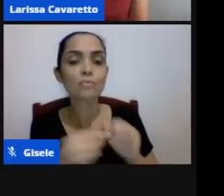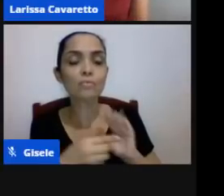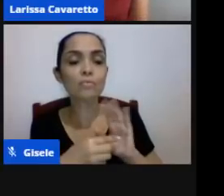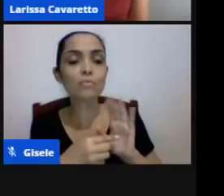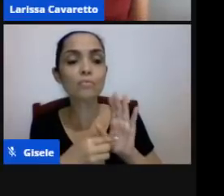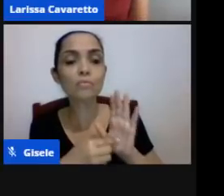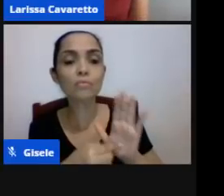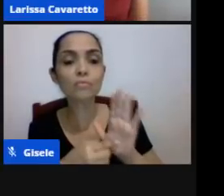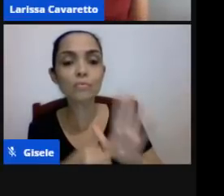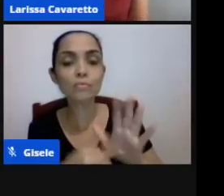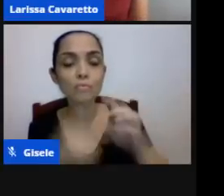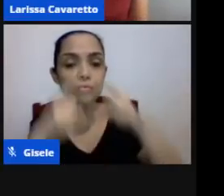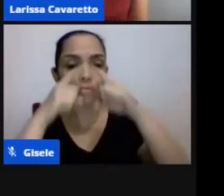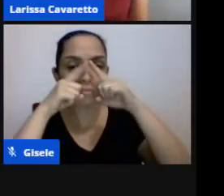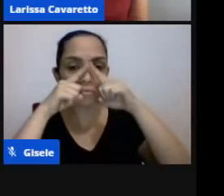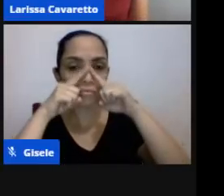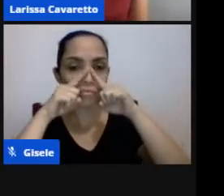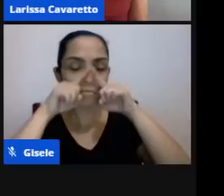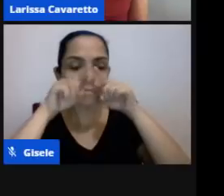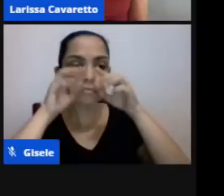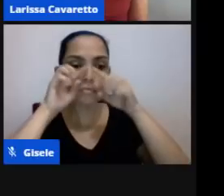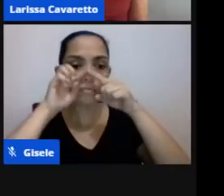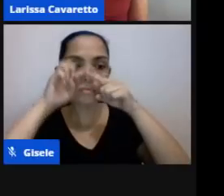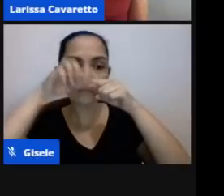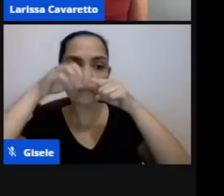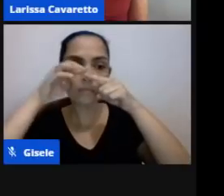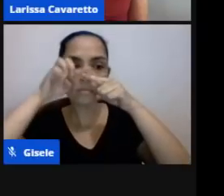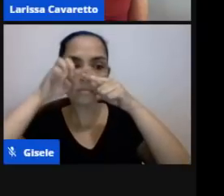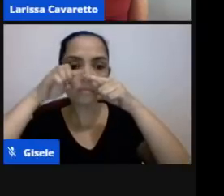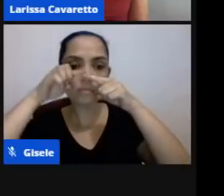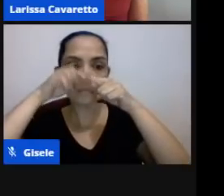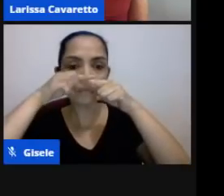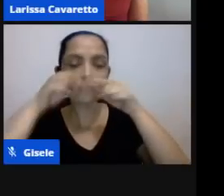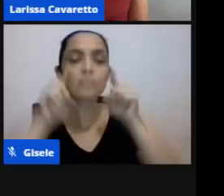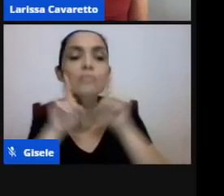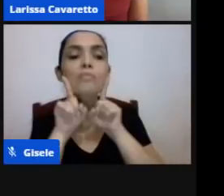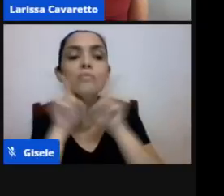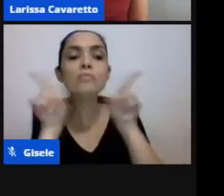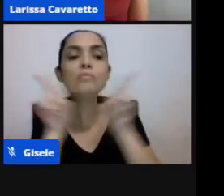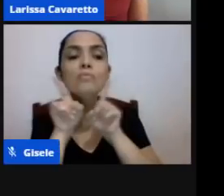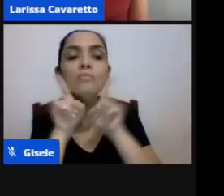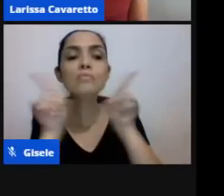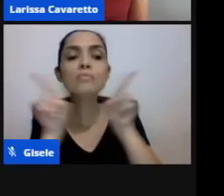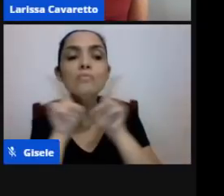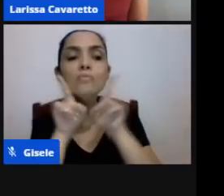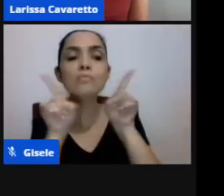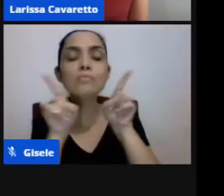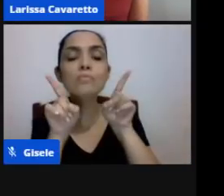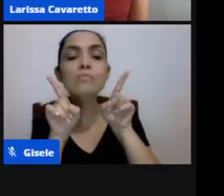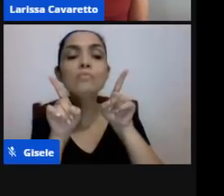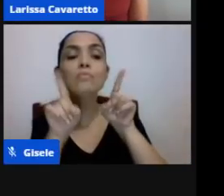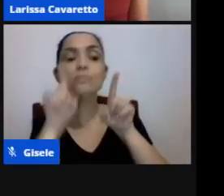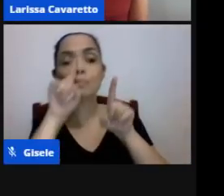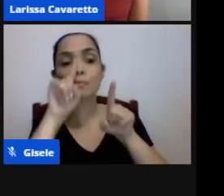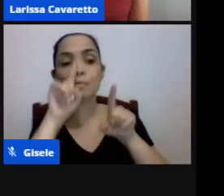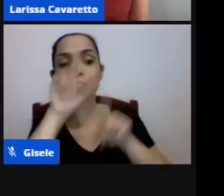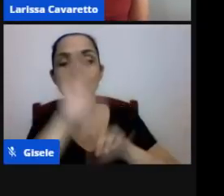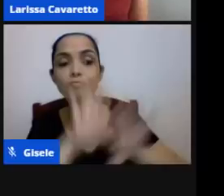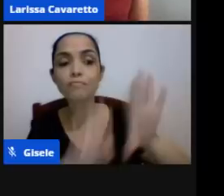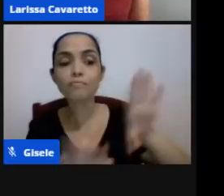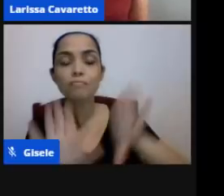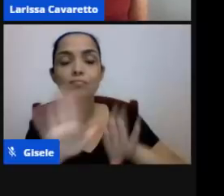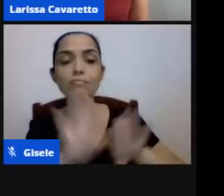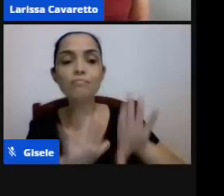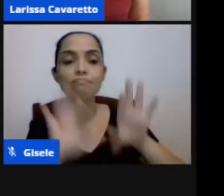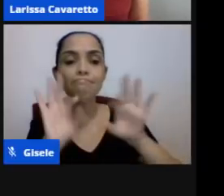ver que há uma liberação de partículas por cima da máscara e pelas laterais. Então tem que se tomar esse cuidado. O ajuste é